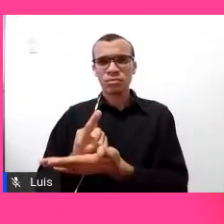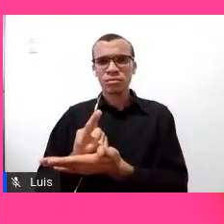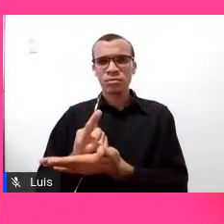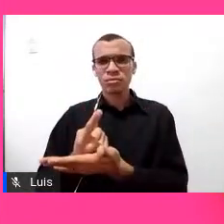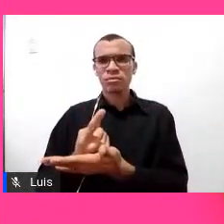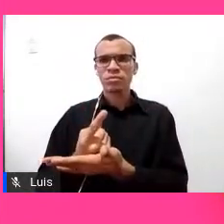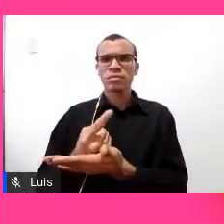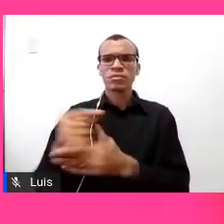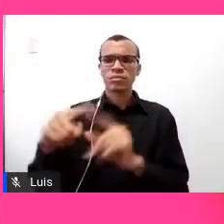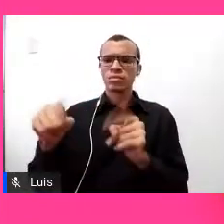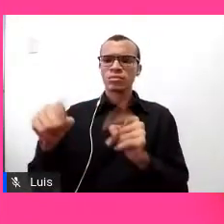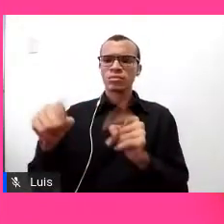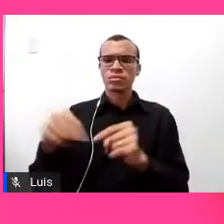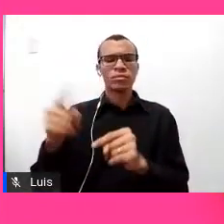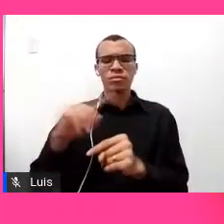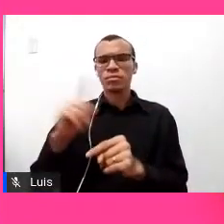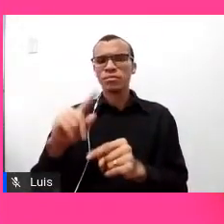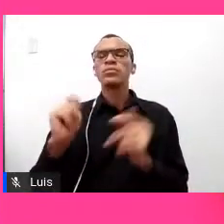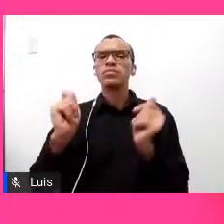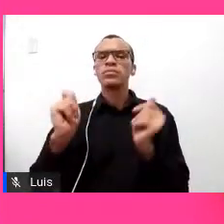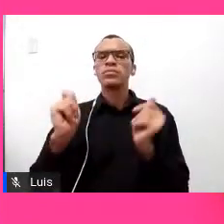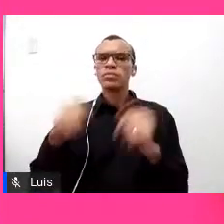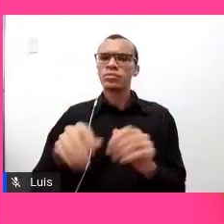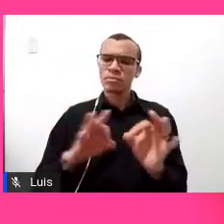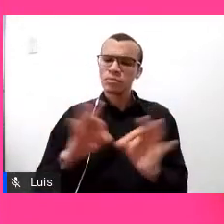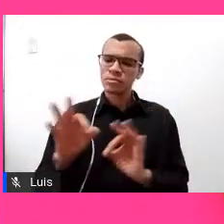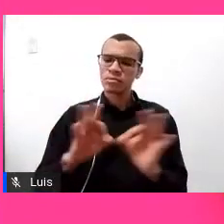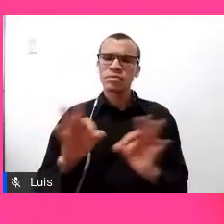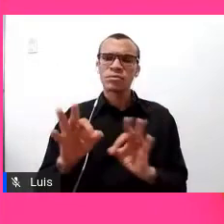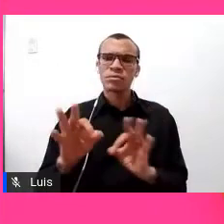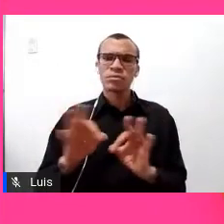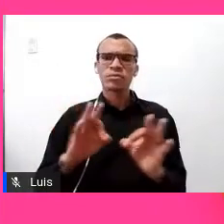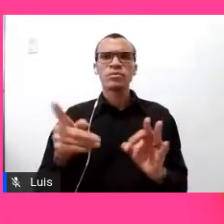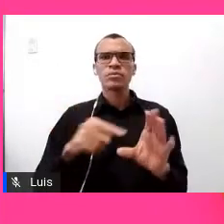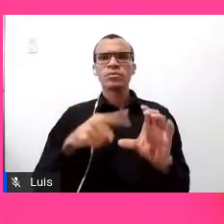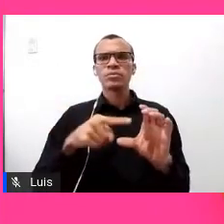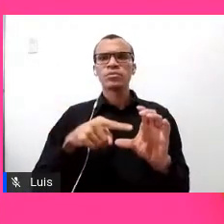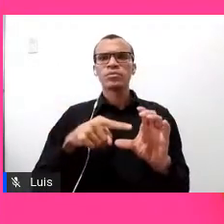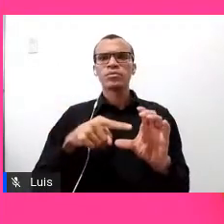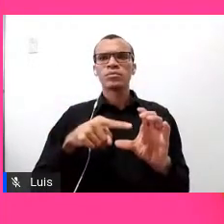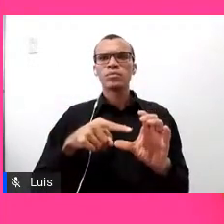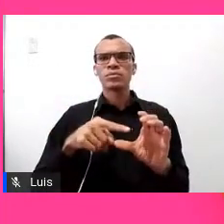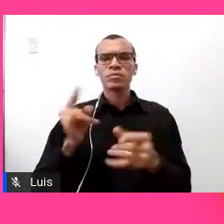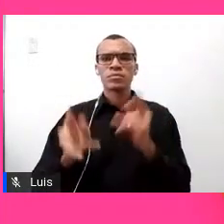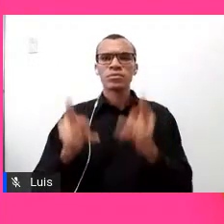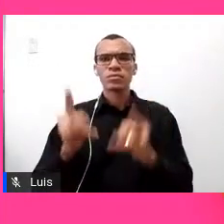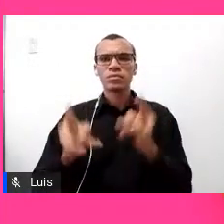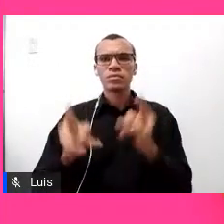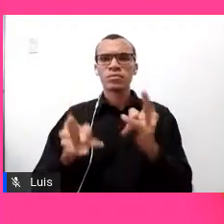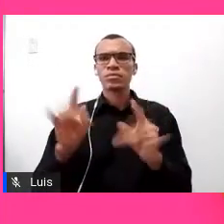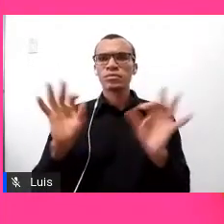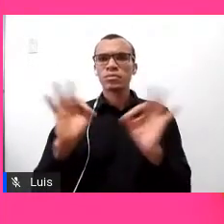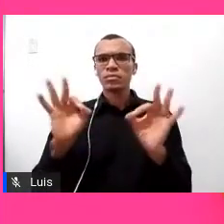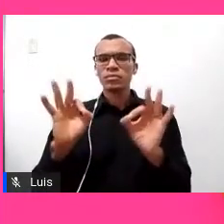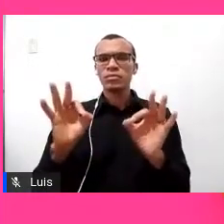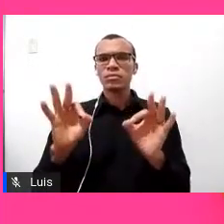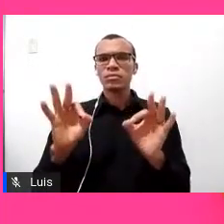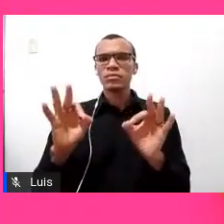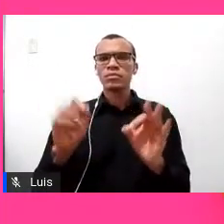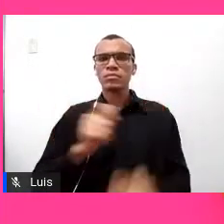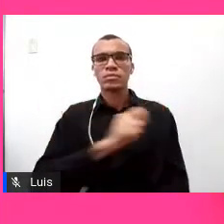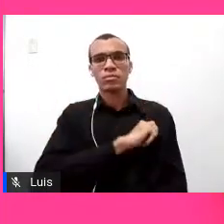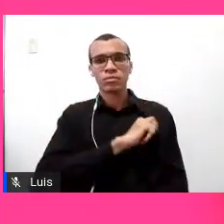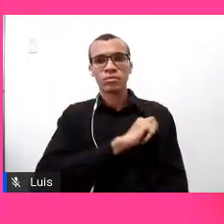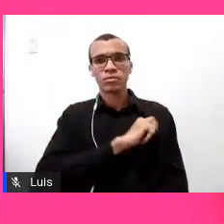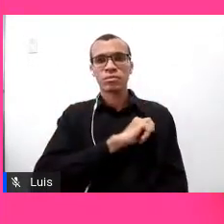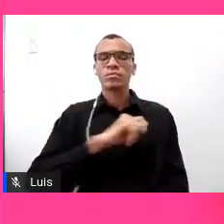maquete, colocar um motor sem ter nada de robótica e o aluno liga o fio na bateria. E aí